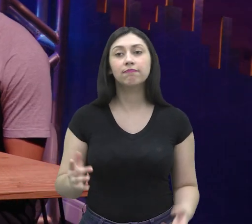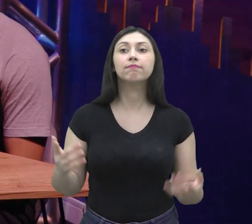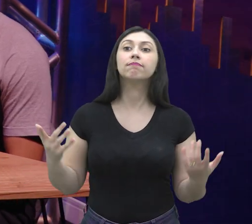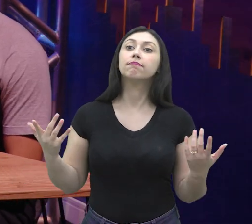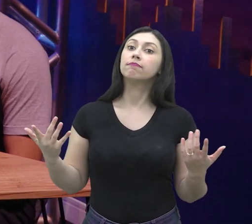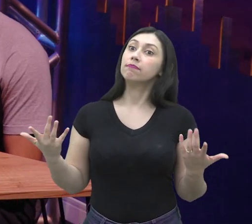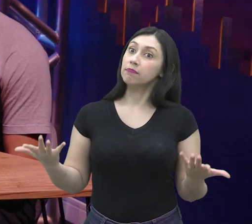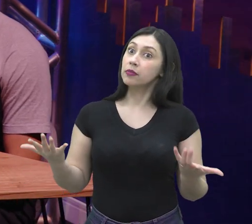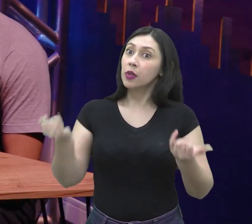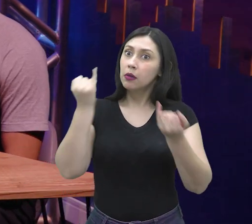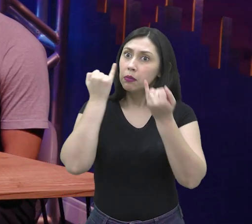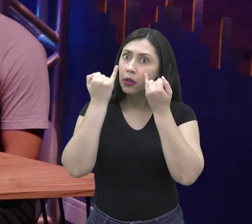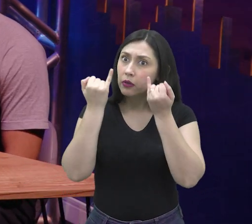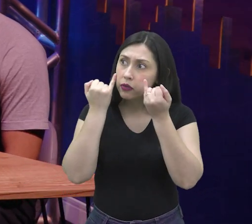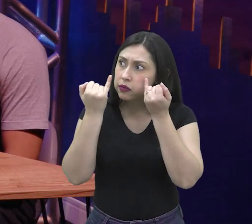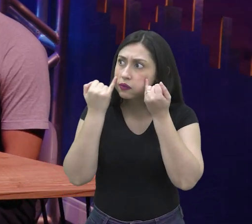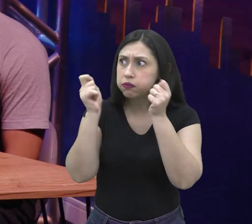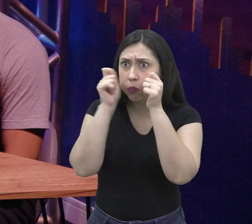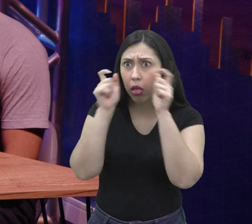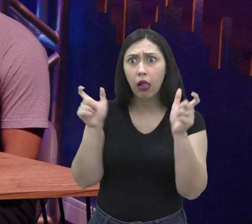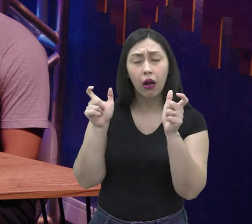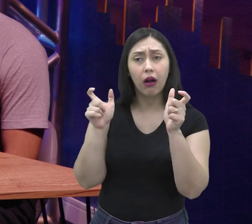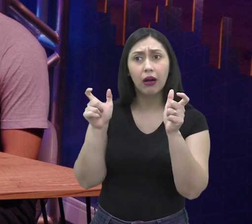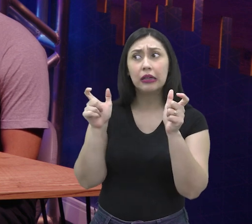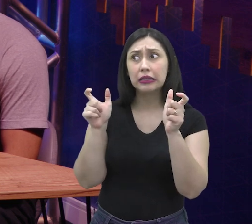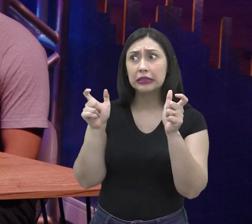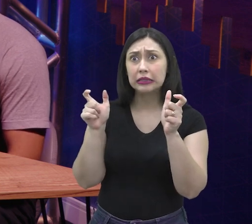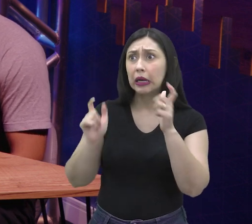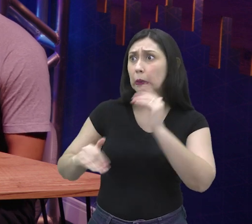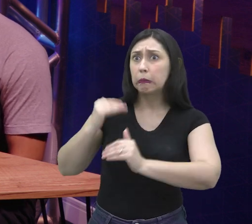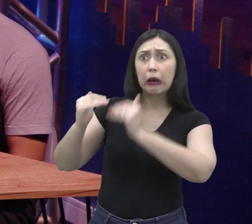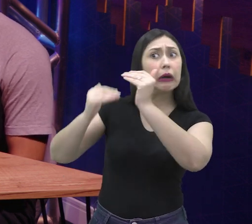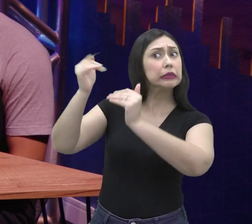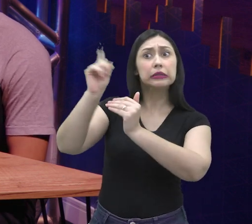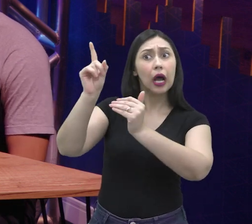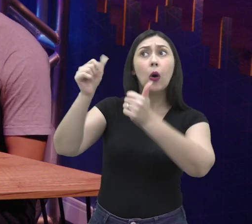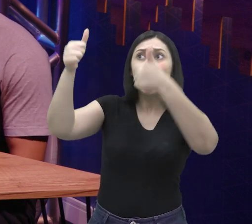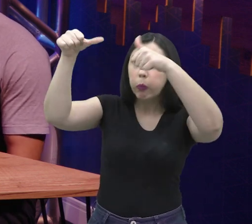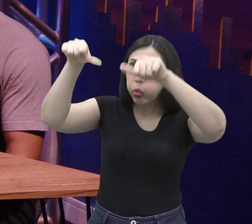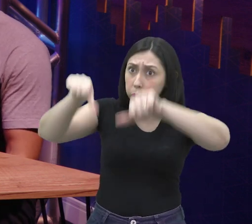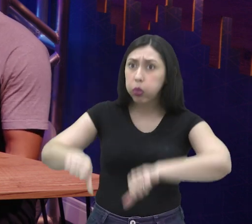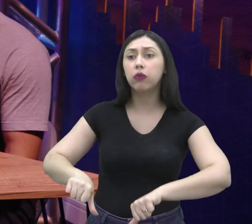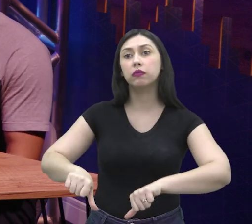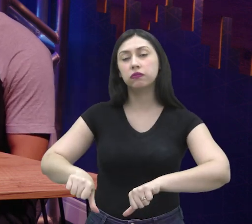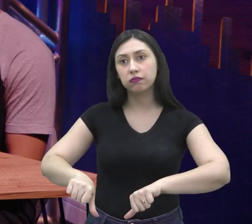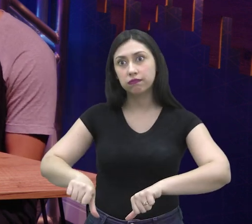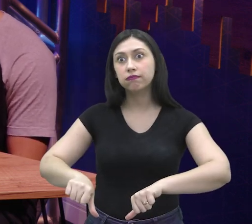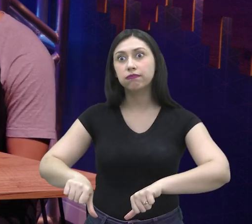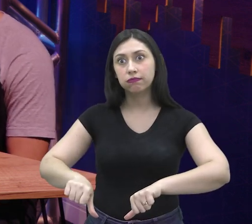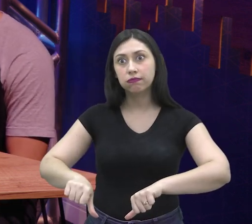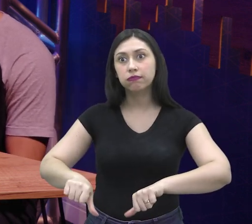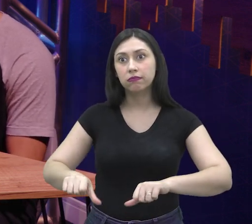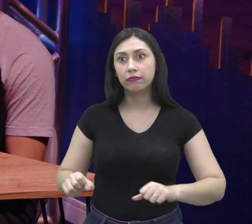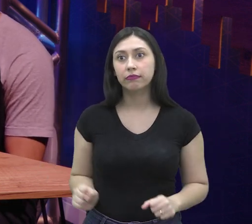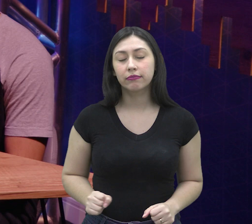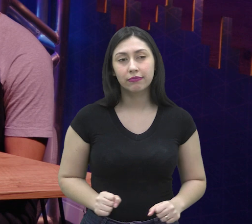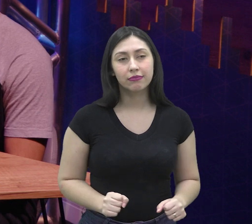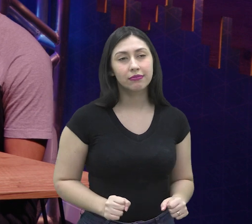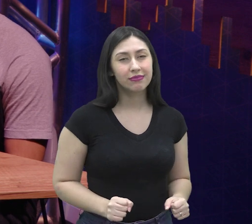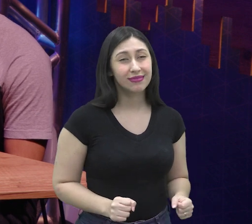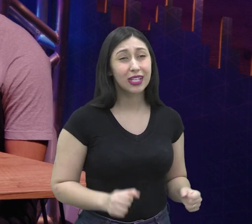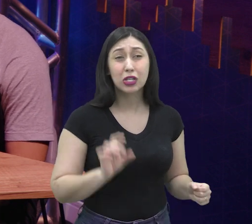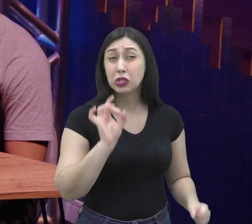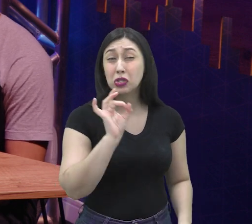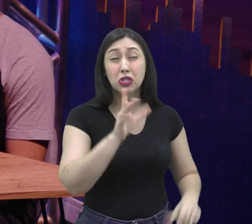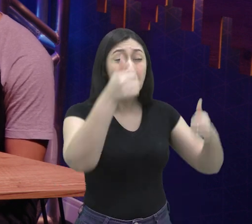assim, é um dado que mostra que a gente não está evoluindo praticamente nada em relação ao combate às queimadas. Não, a